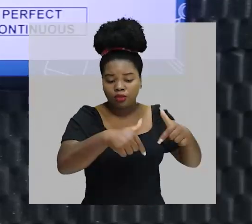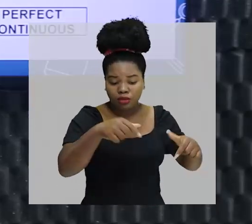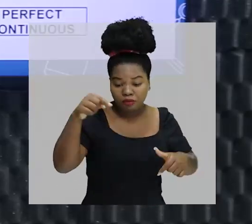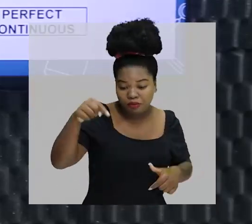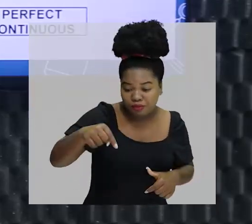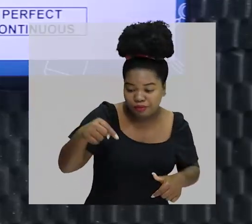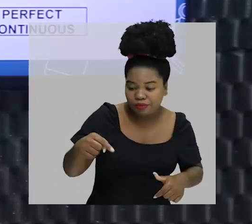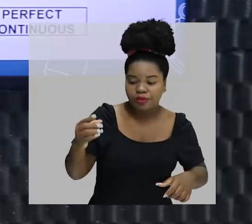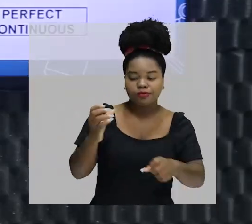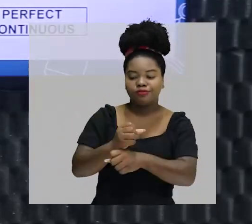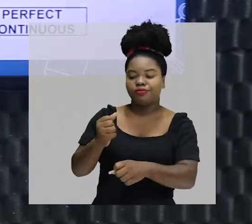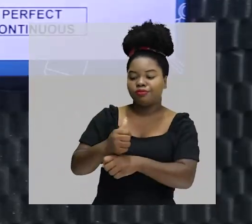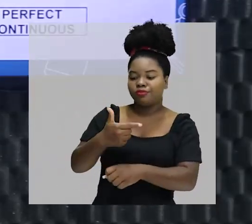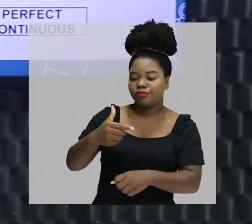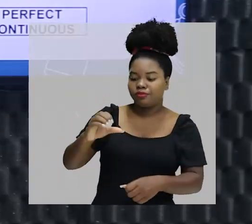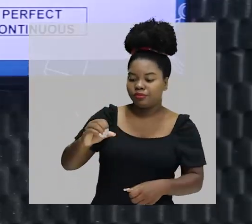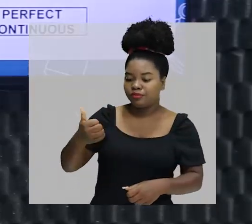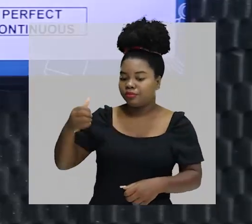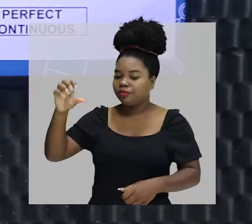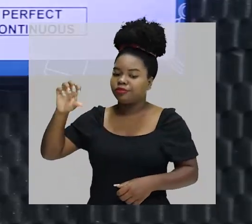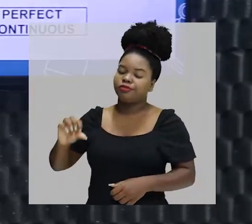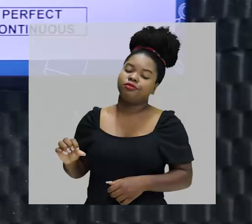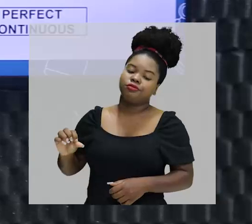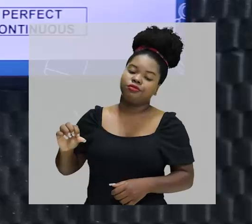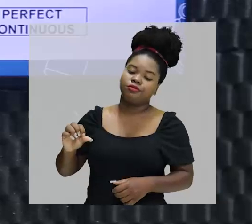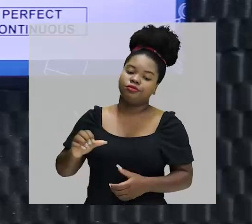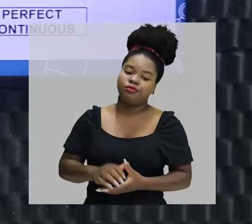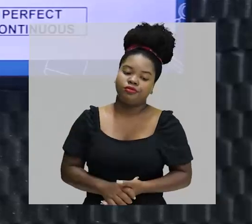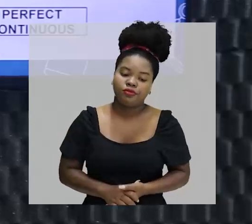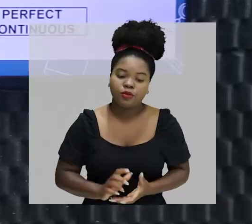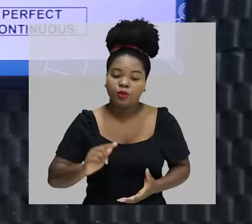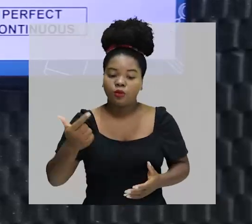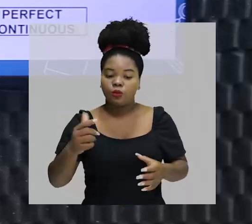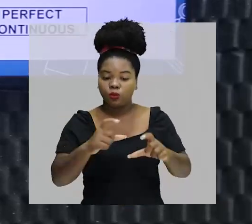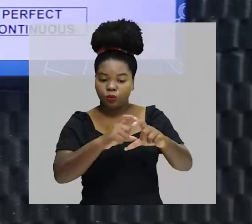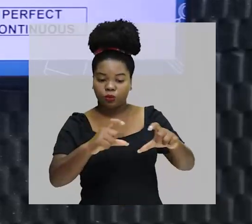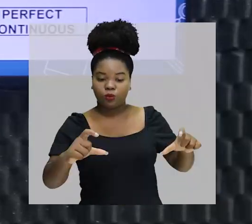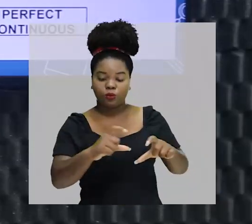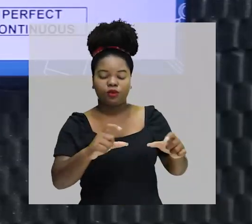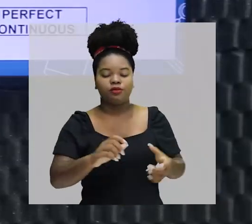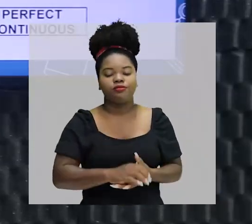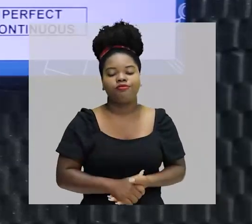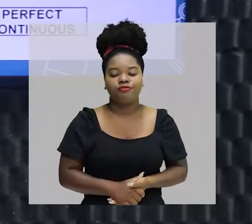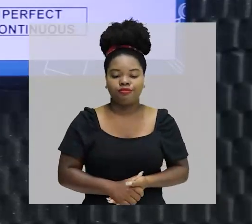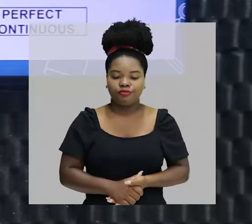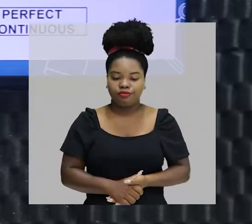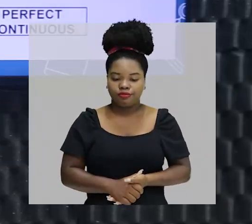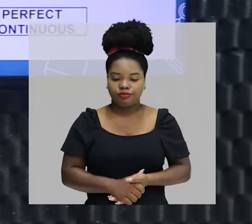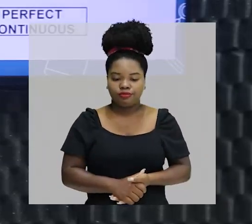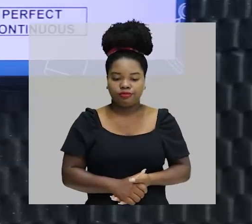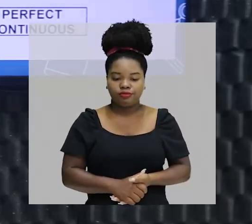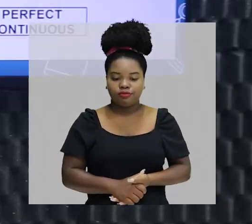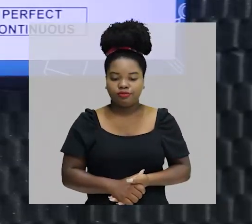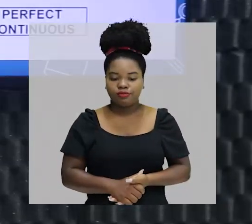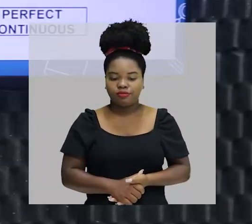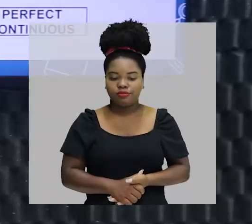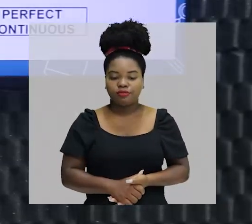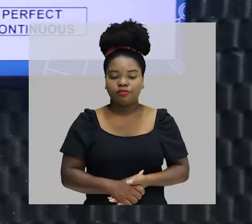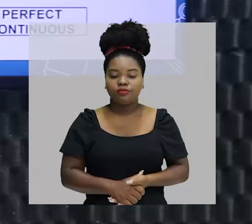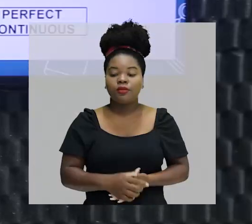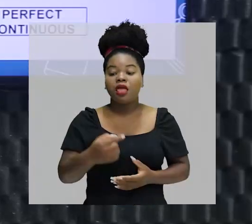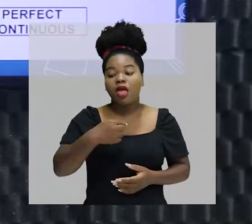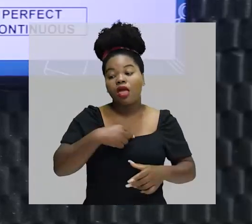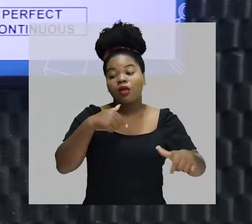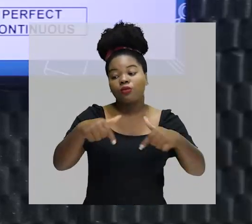aqui desde 2019. I have been working here for 3 years. eu